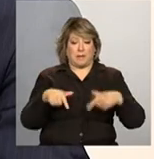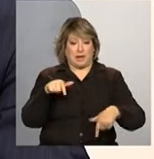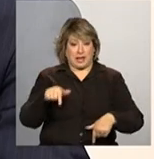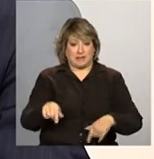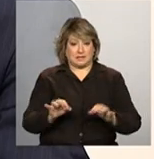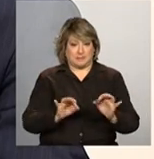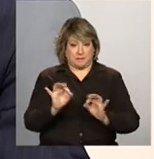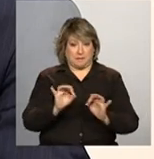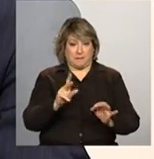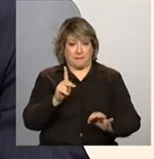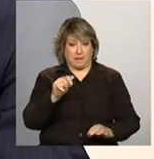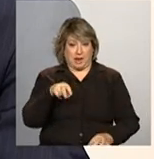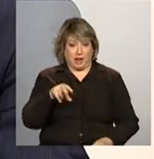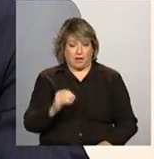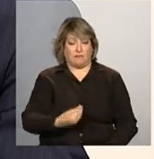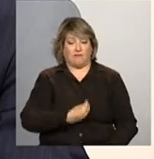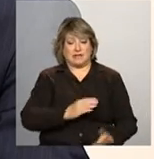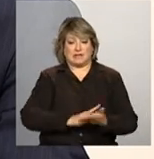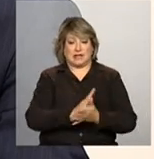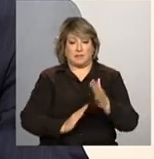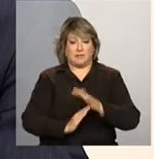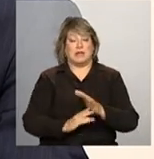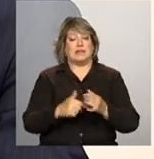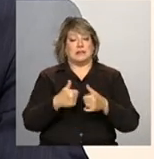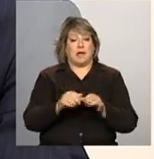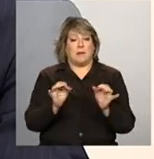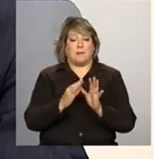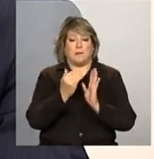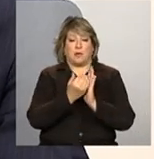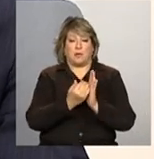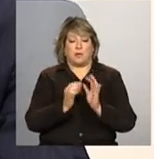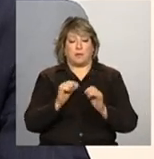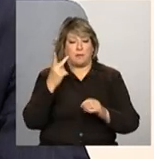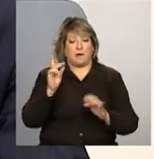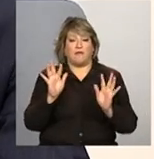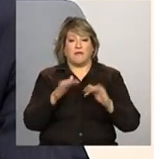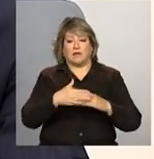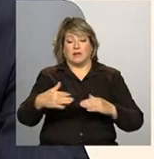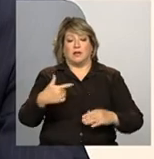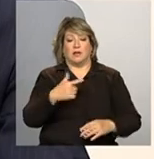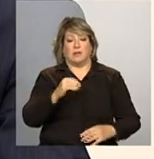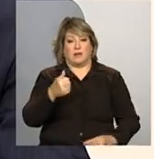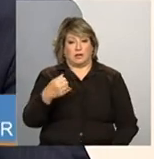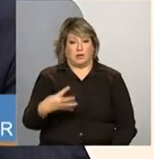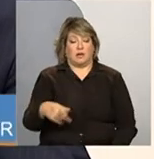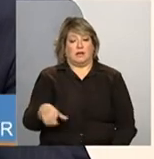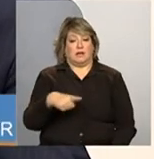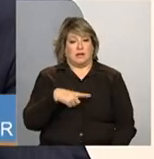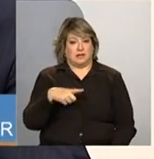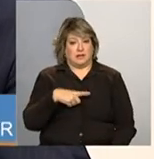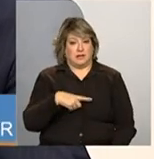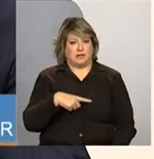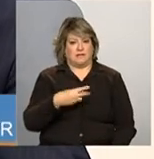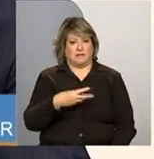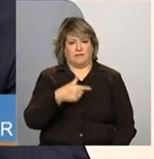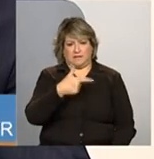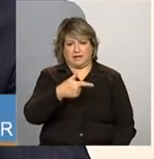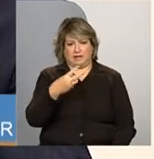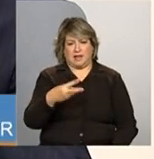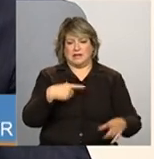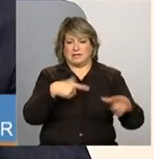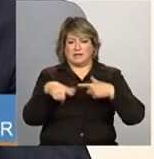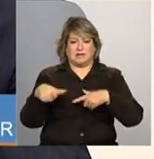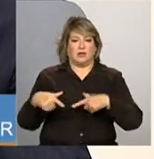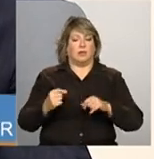está programada para até o final de 2014, todas as ações. São em torno de 23 grandes ações e muitas delas resultam em